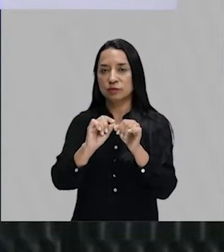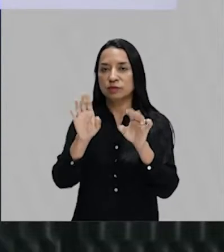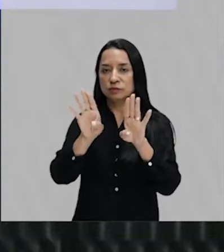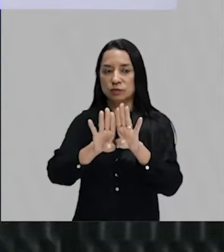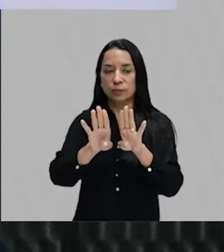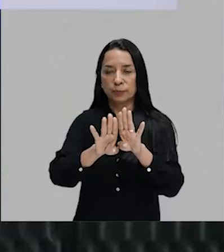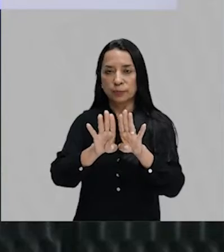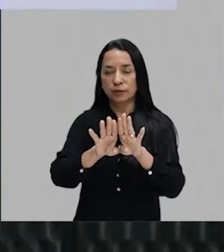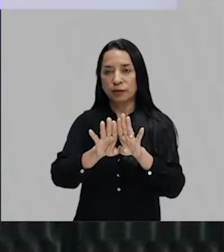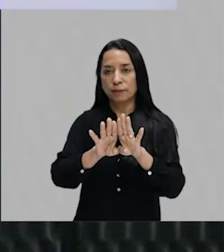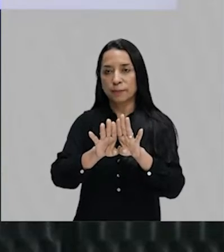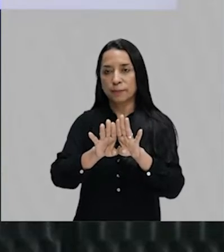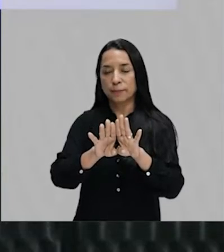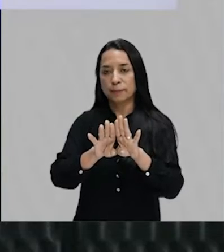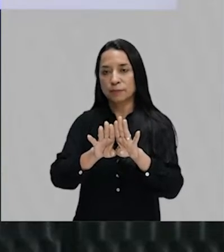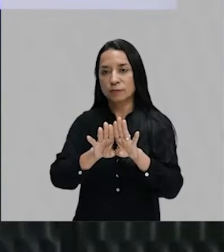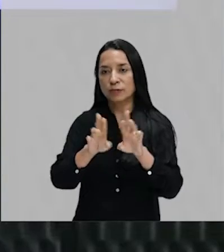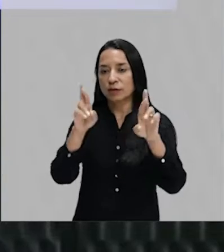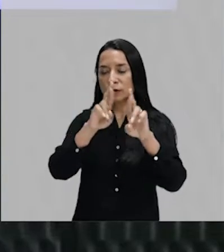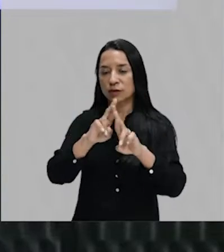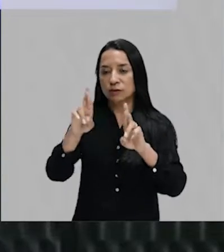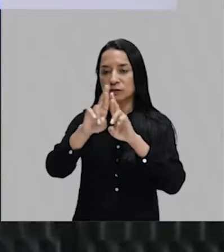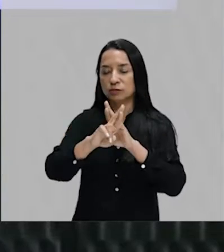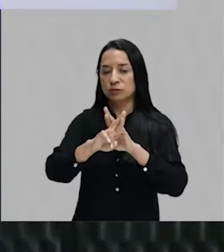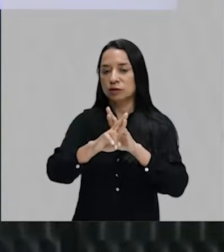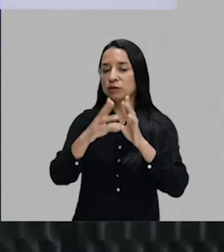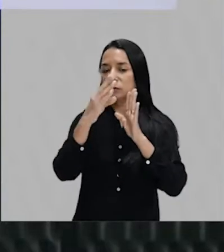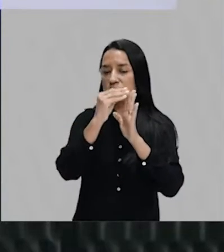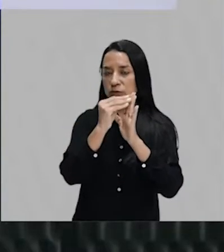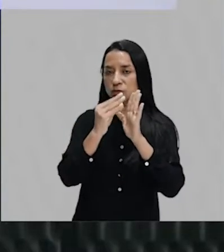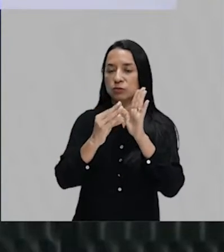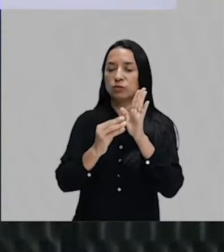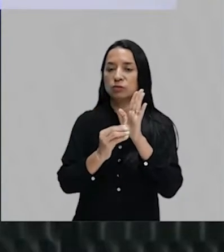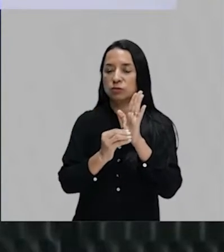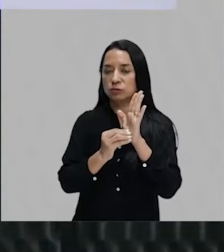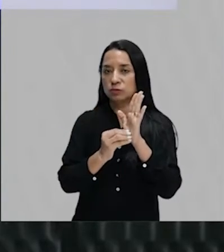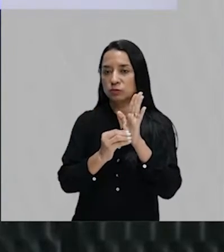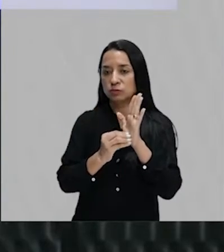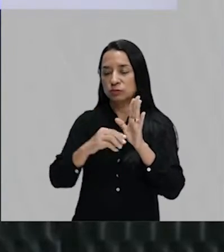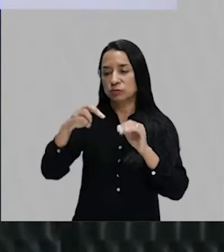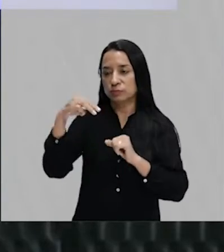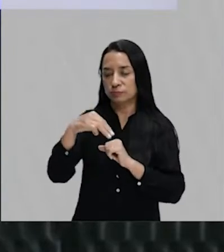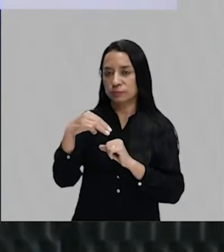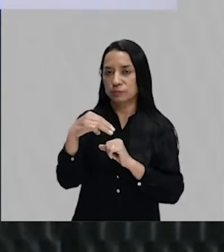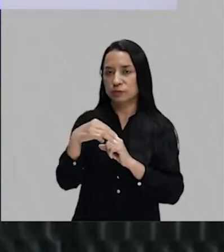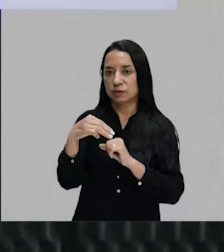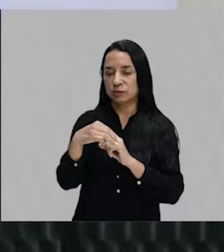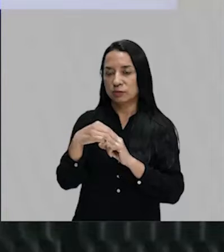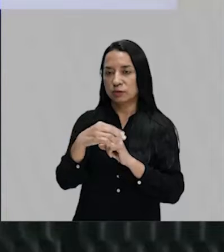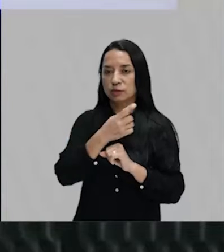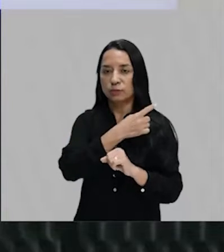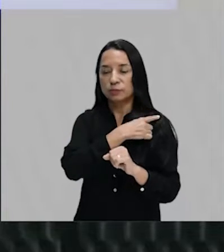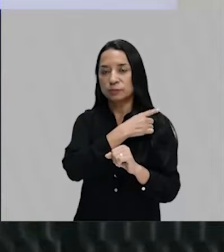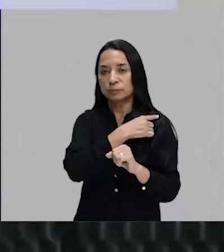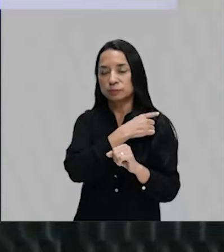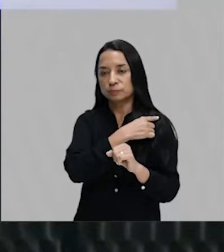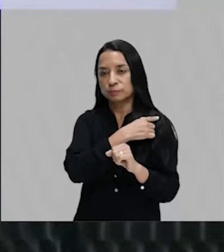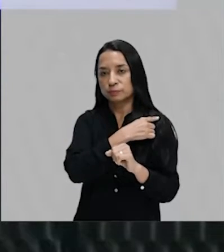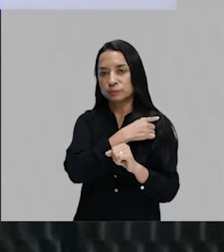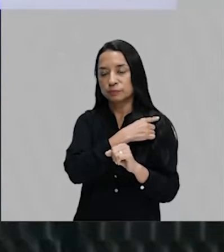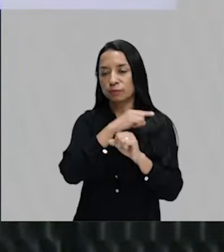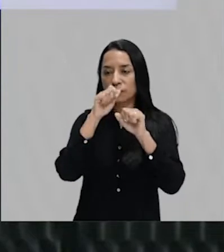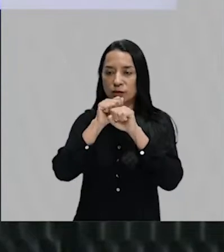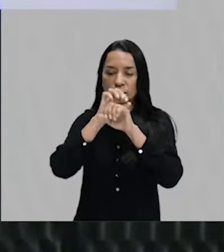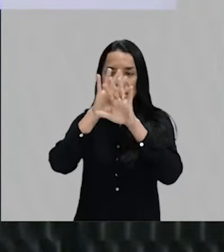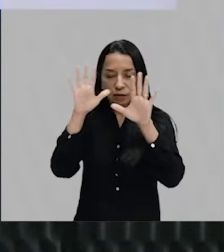né posteriormente a respeito dos assuntos no meu caso de matemática da 1ª série do Ensino Médio não é